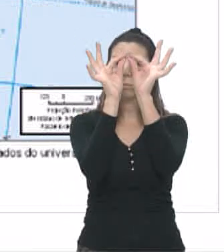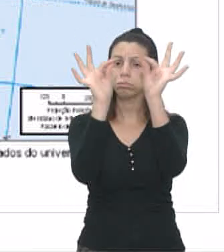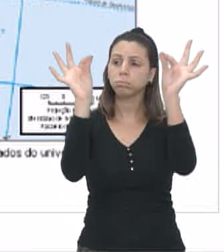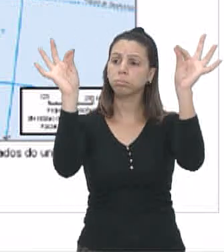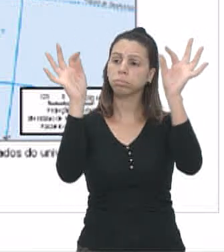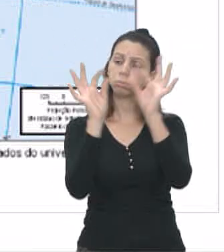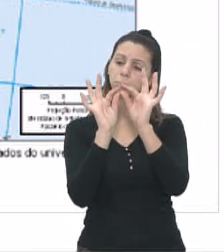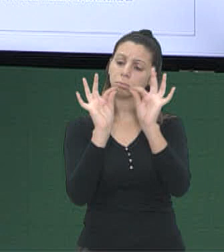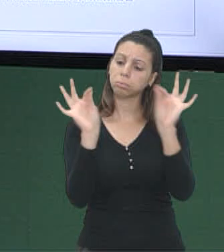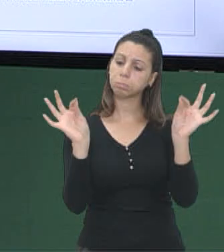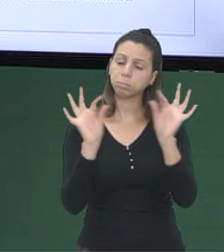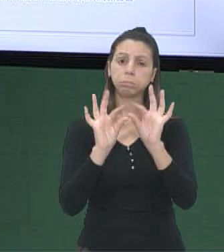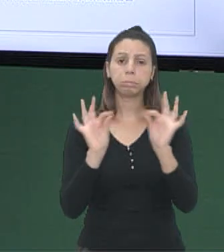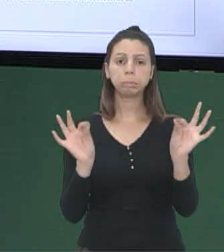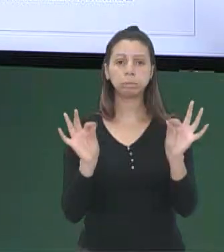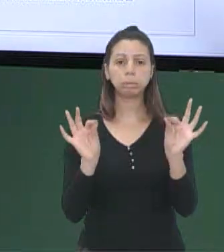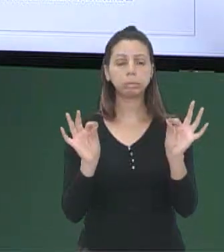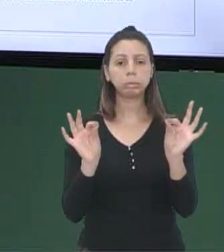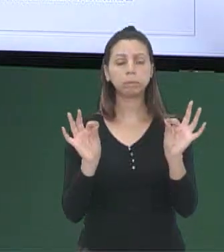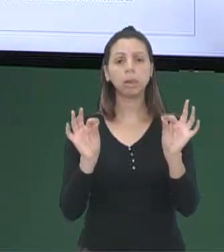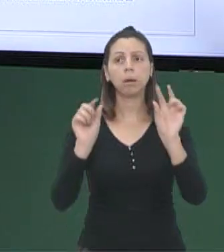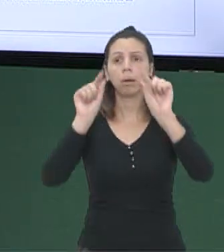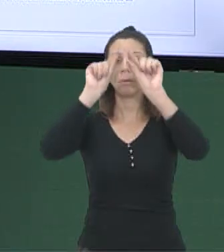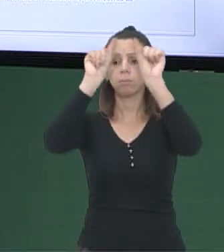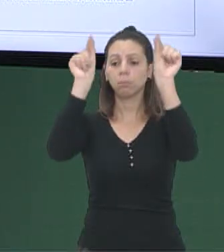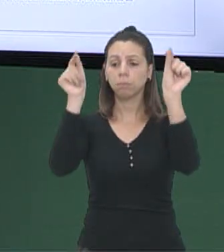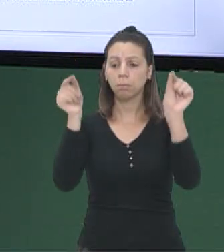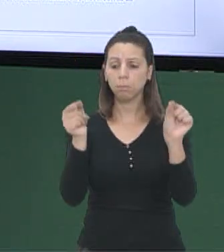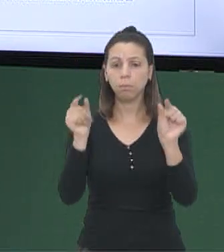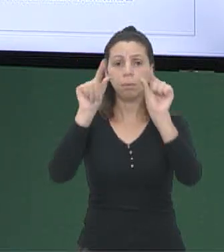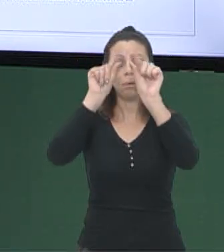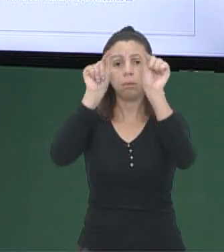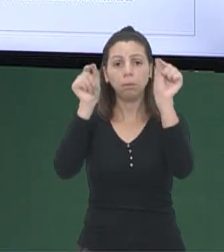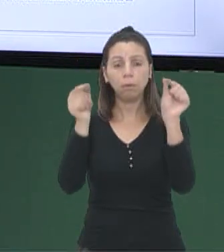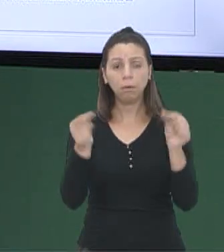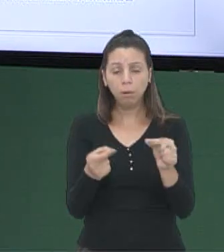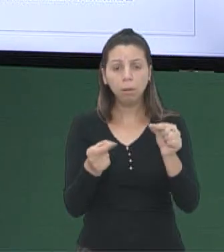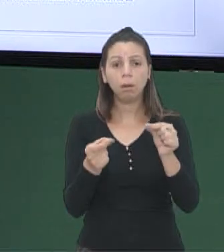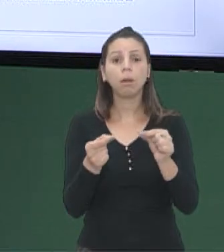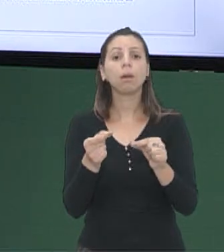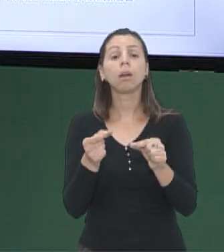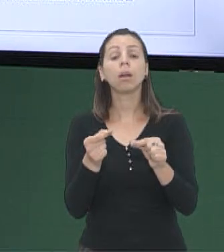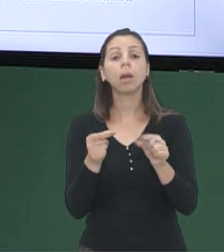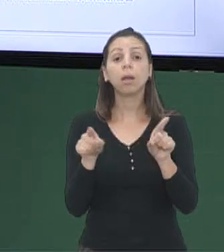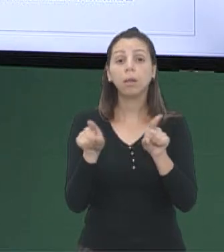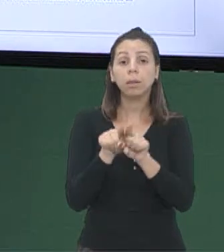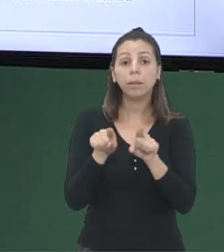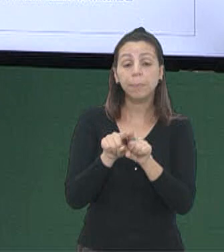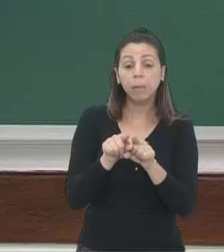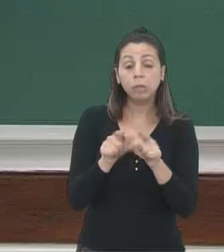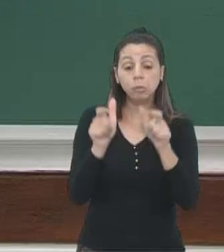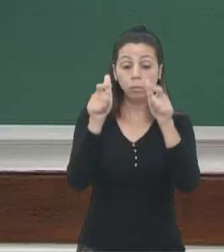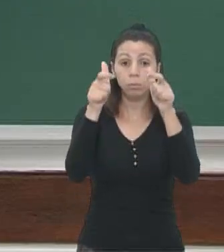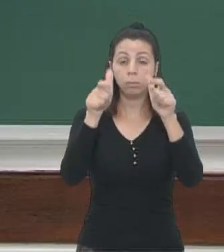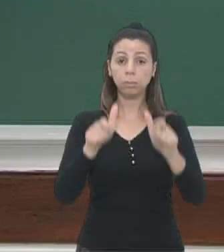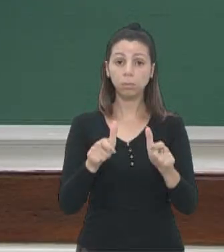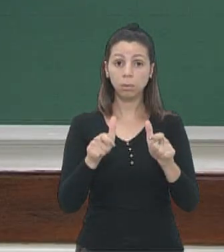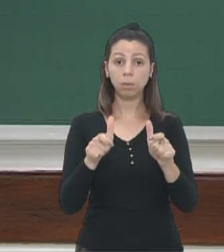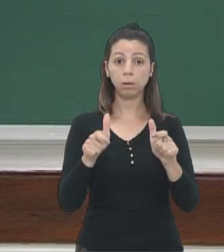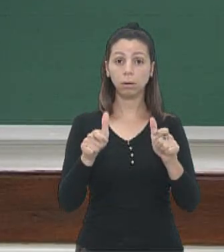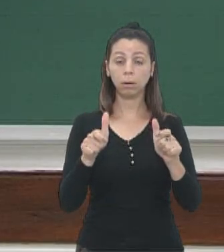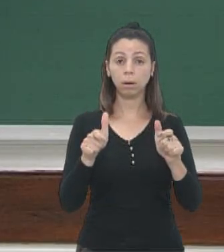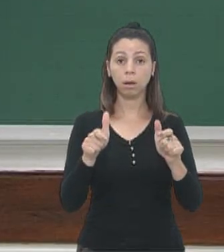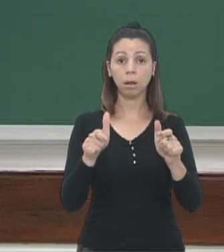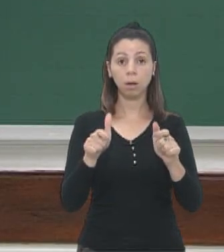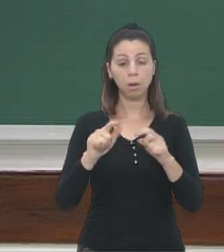linhas são os paralelos e os meridianos. E são essas linhas que servem como instrumento também de localização. Nós trataremos nas